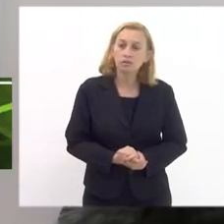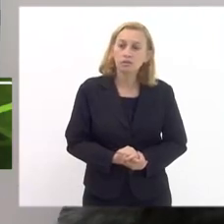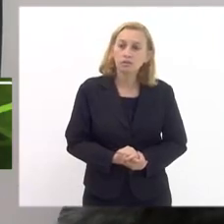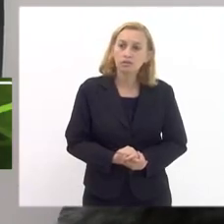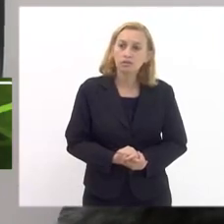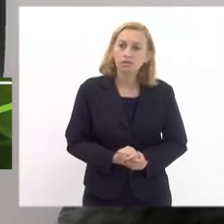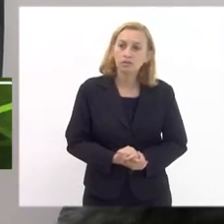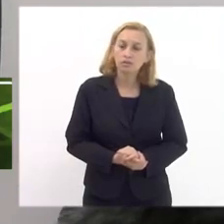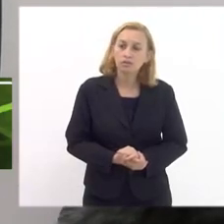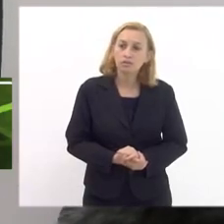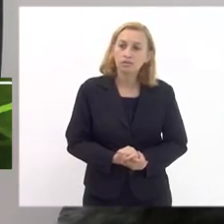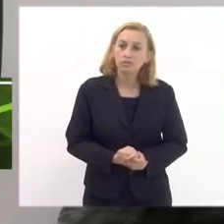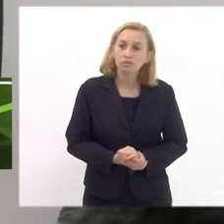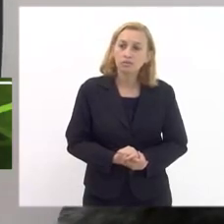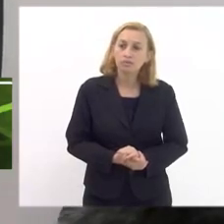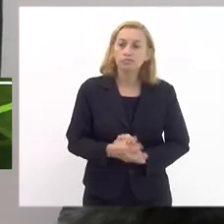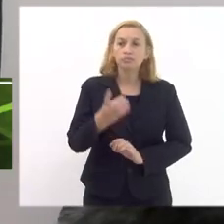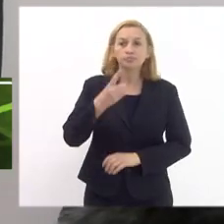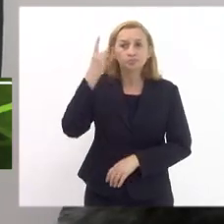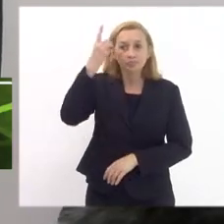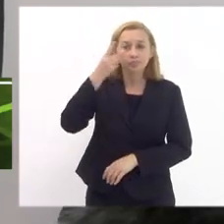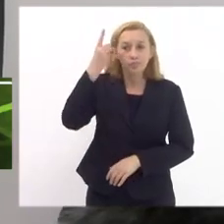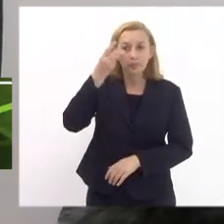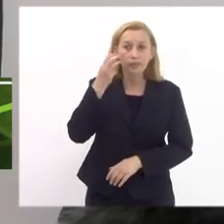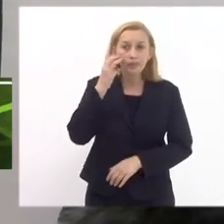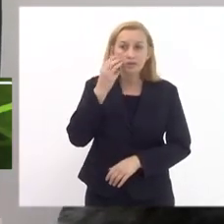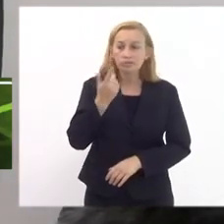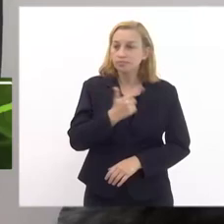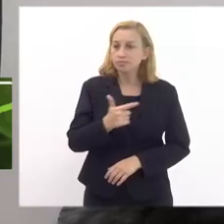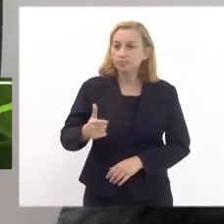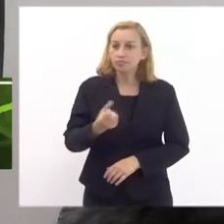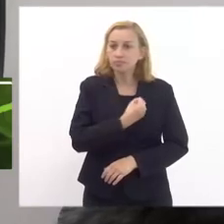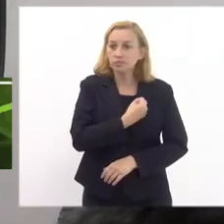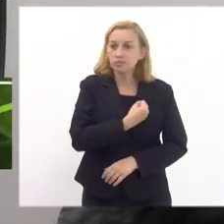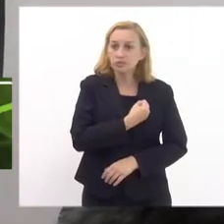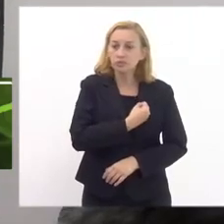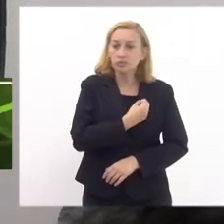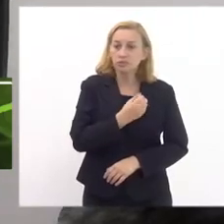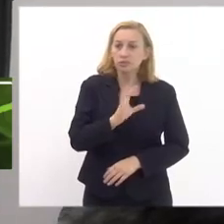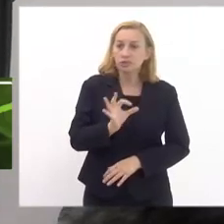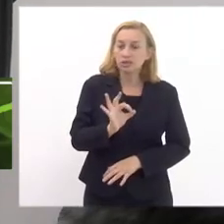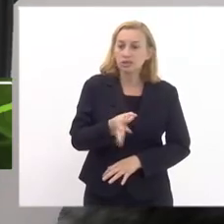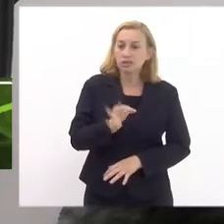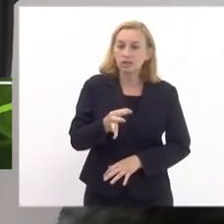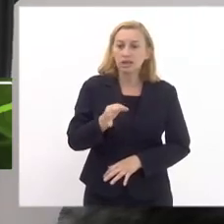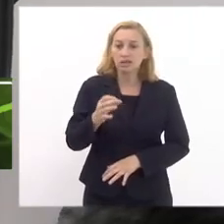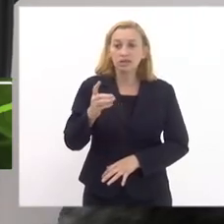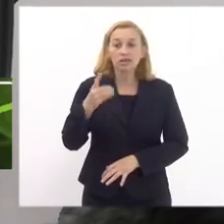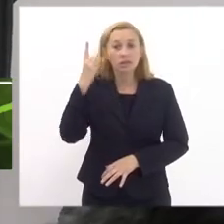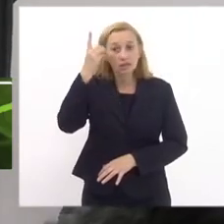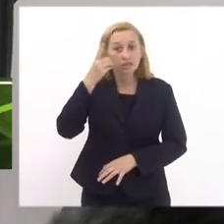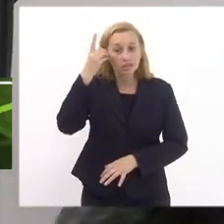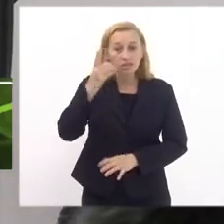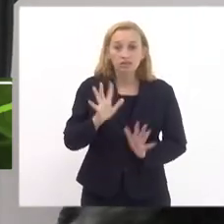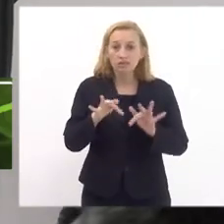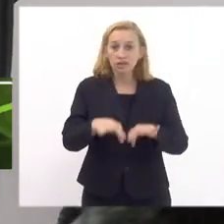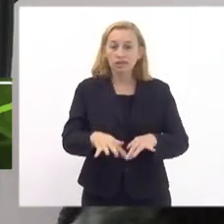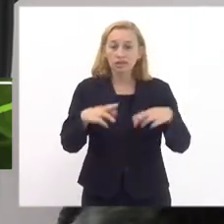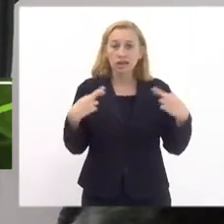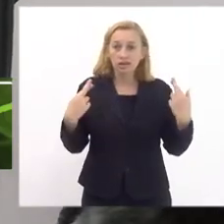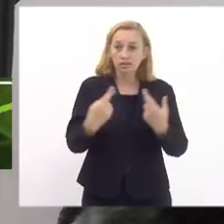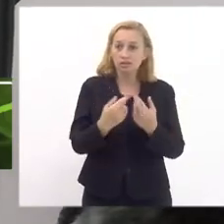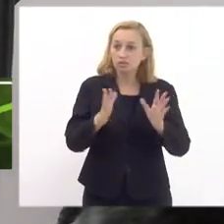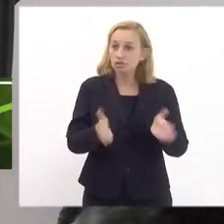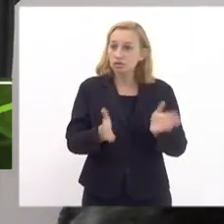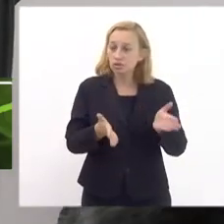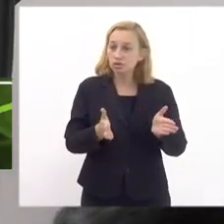saída do deputado Valdec, não temos quórum para deliberar. Vamos encerrar por hoje a sessão da